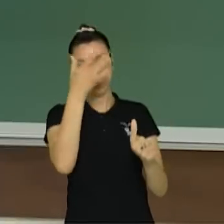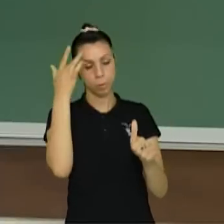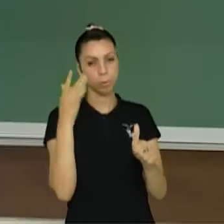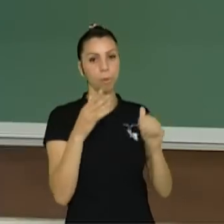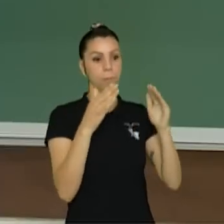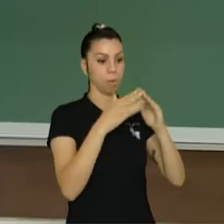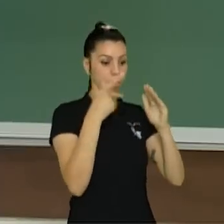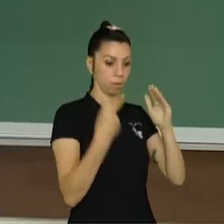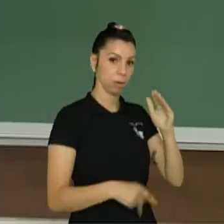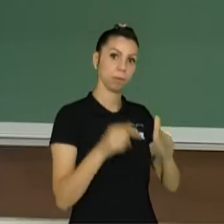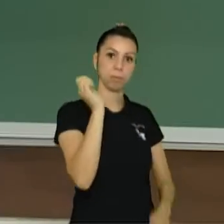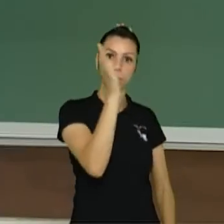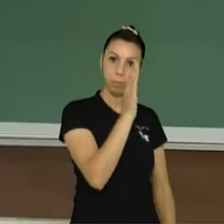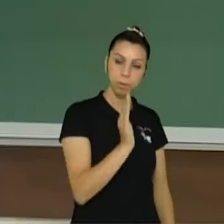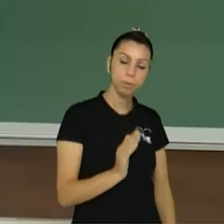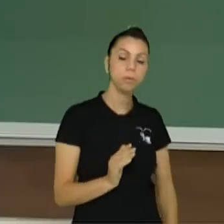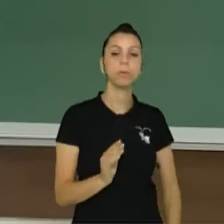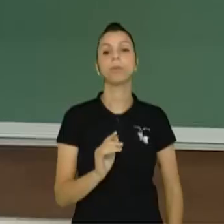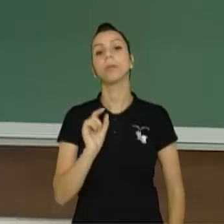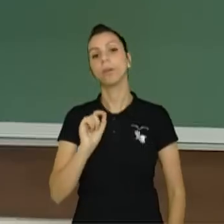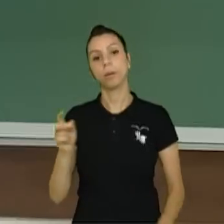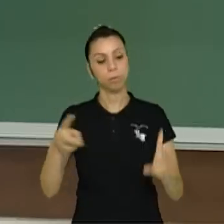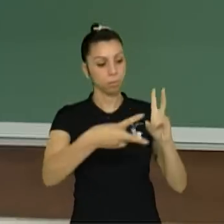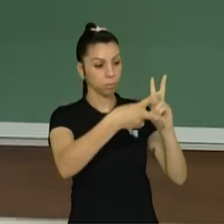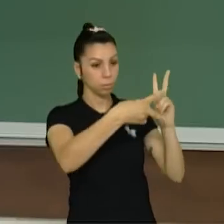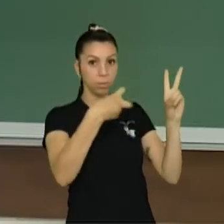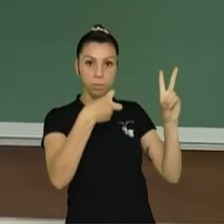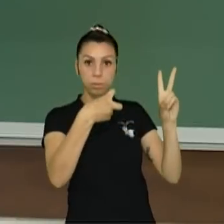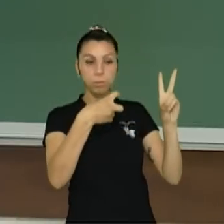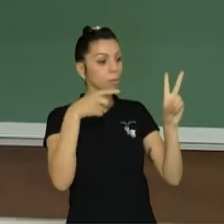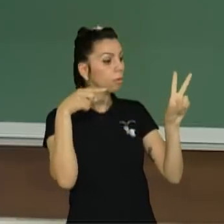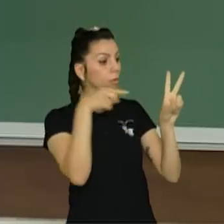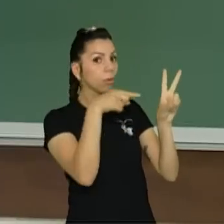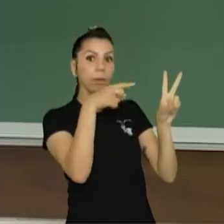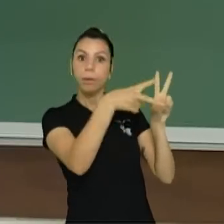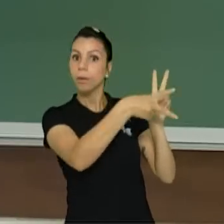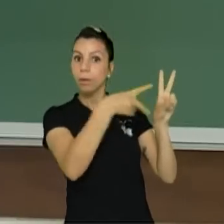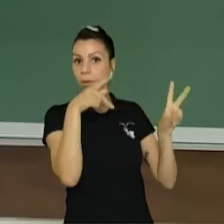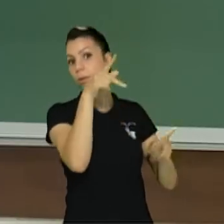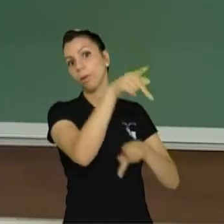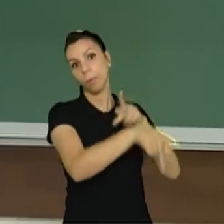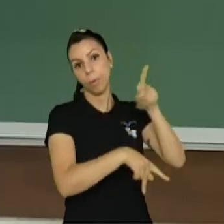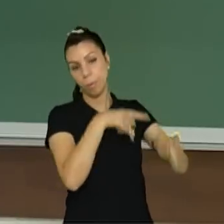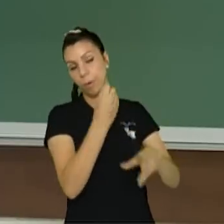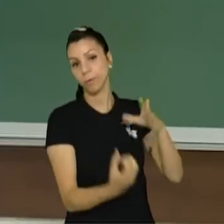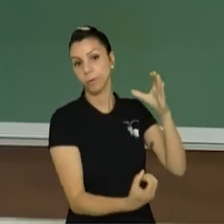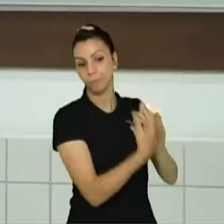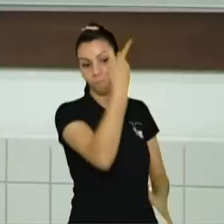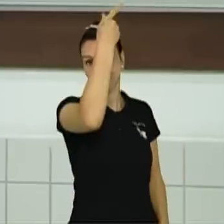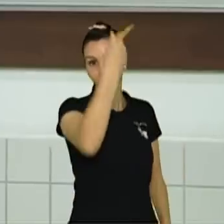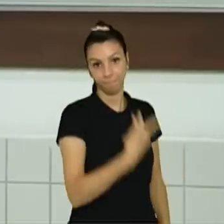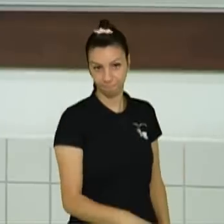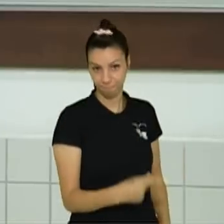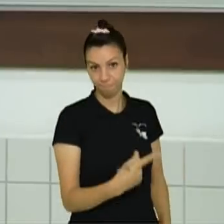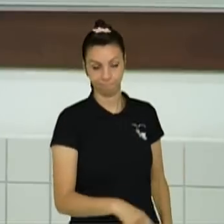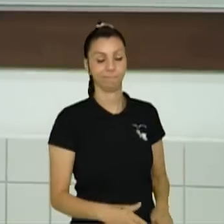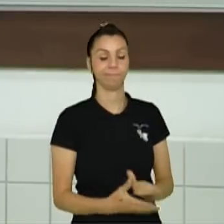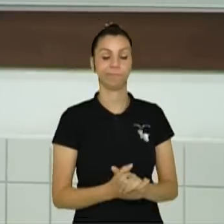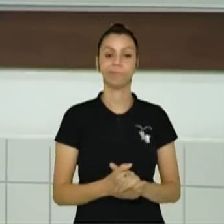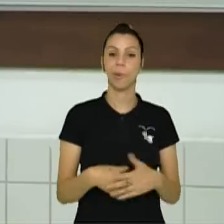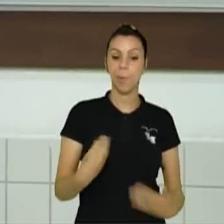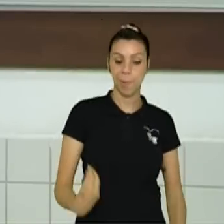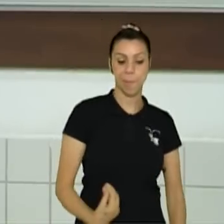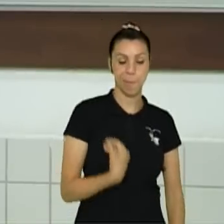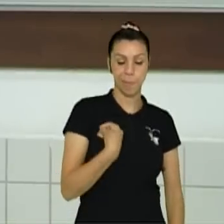Brasil, nós já vamos falar sobre isso, foram os indígenas. Eles são os povos originários. E a partir da presença